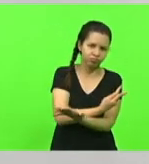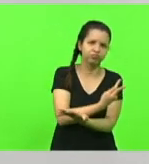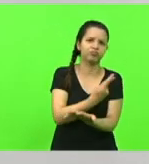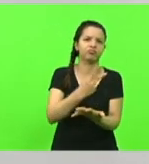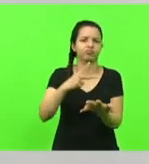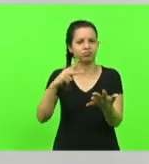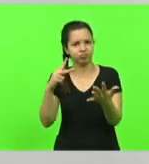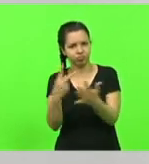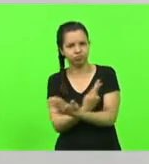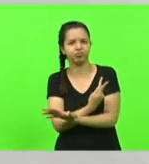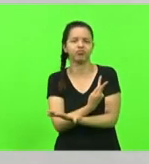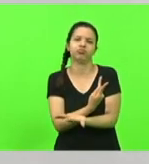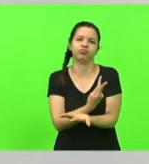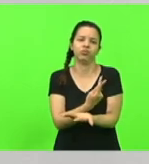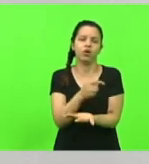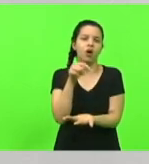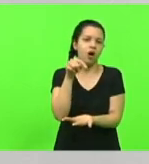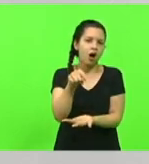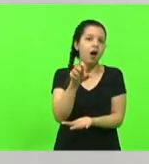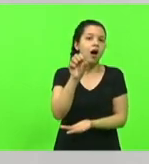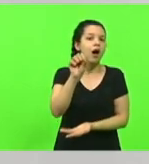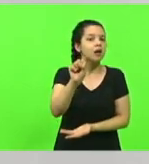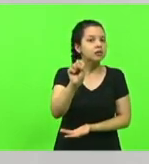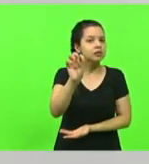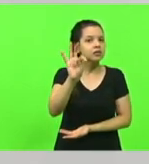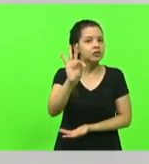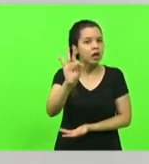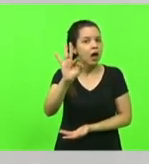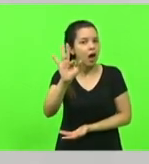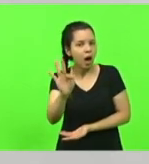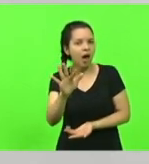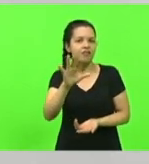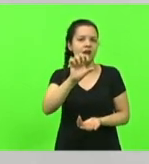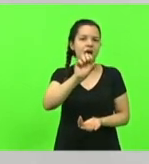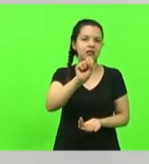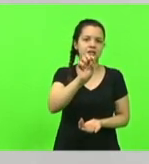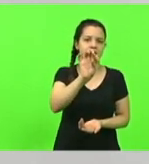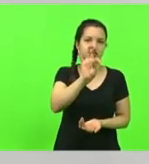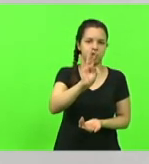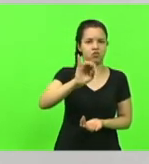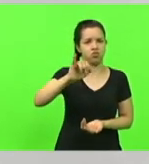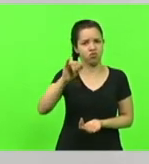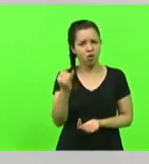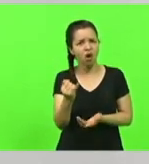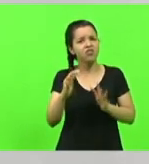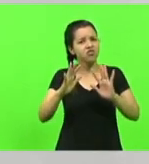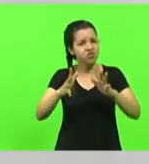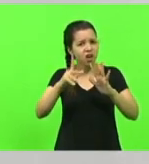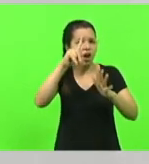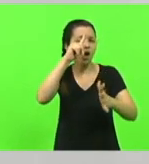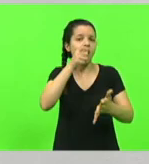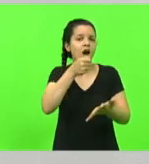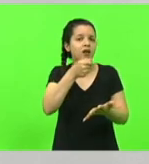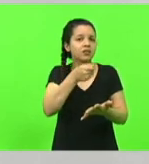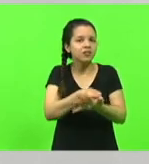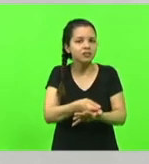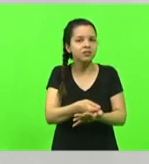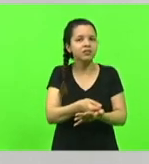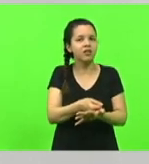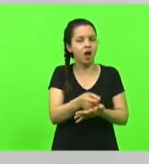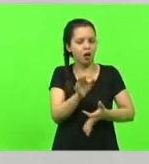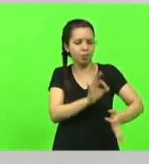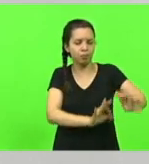é fato que o STF e o STJ já decidiram que essa manobra aqui que foi